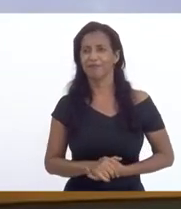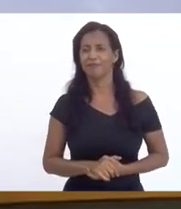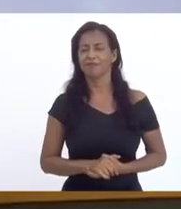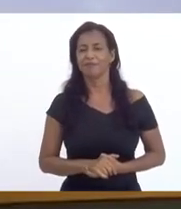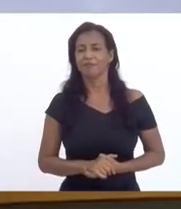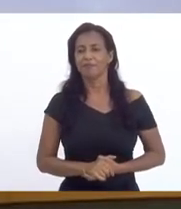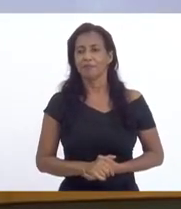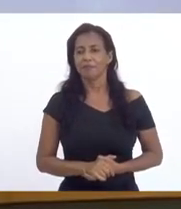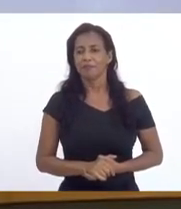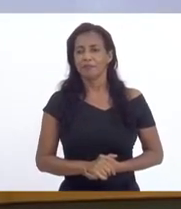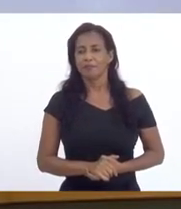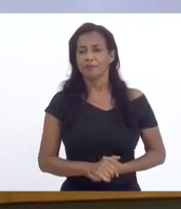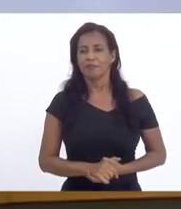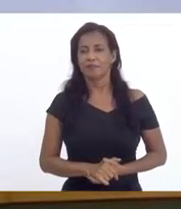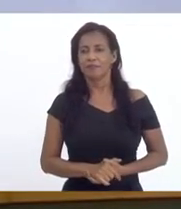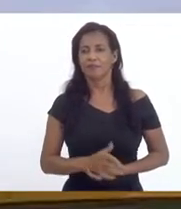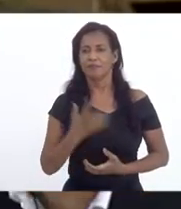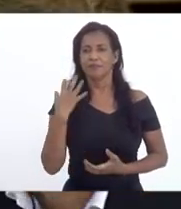Está aqui. Espera aí.